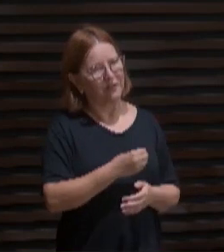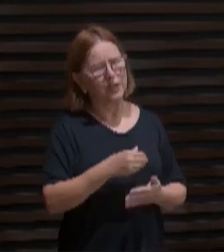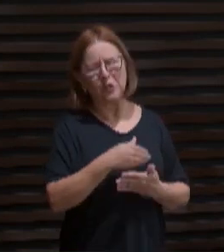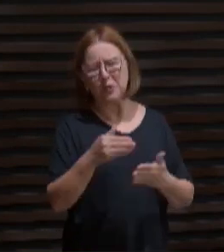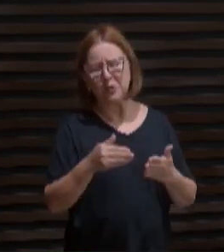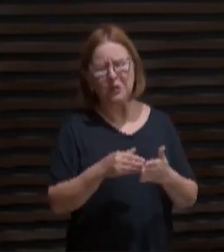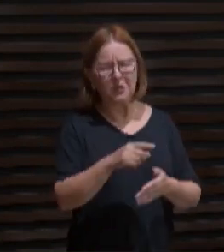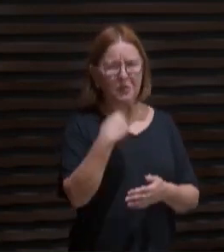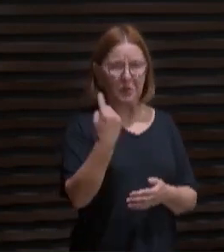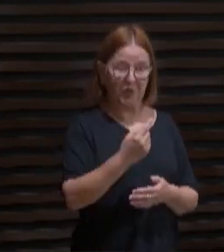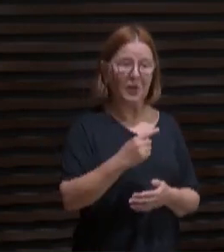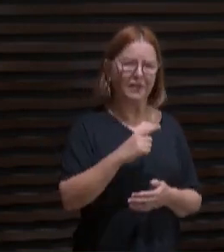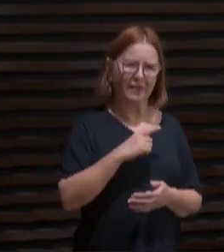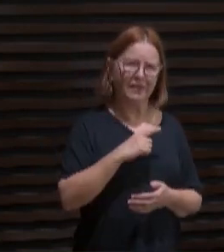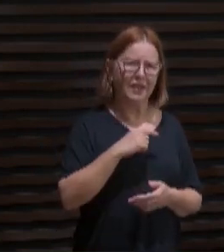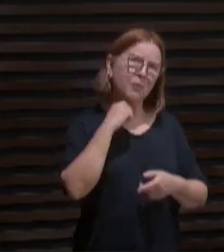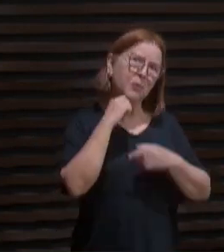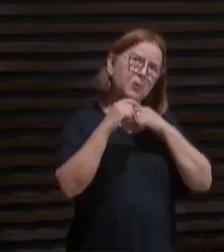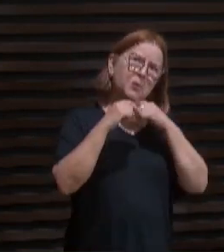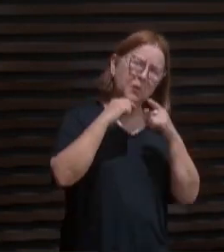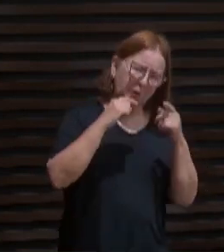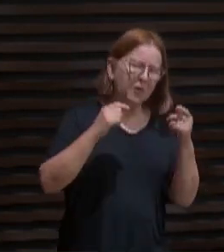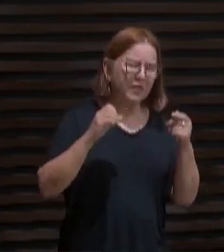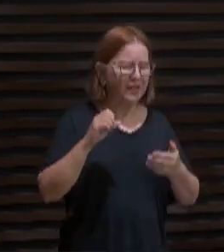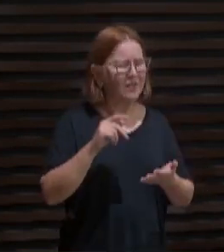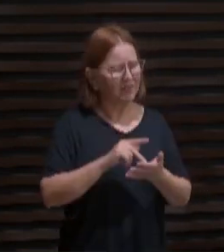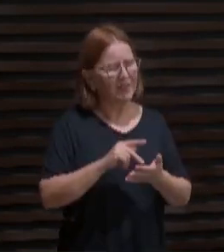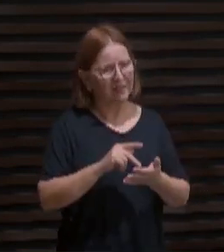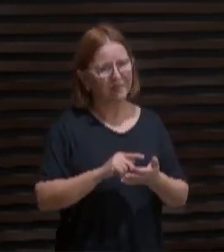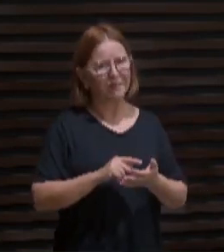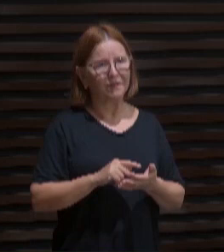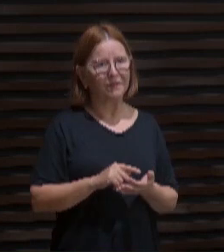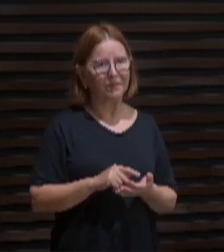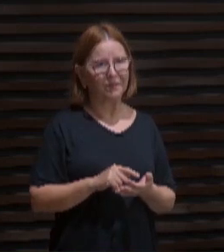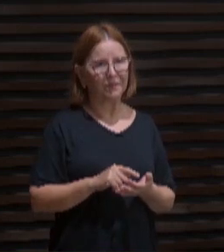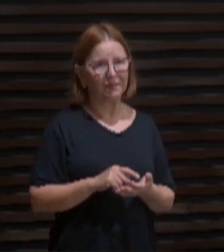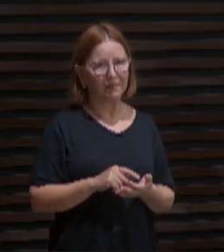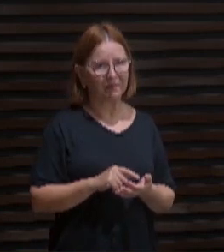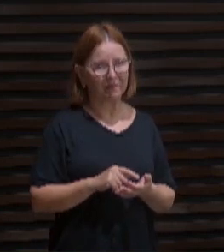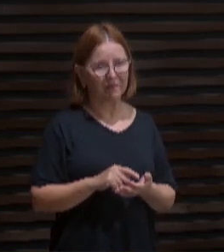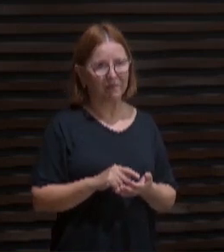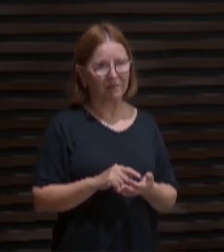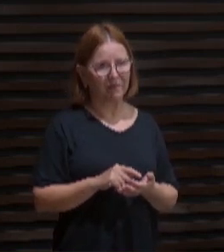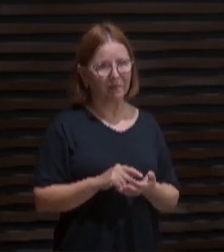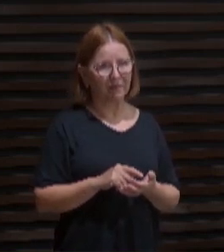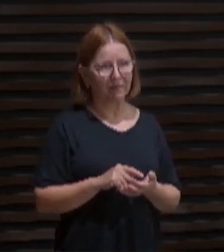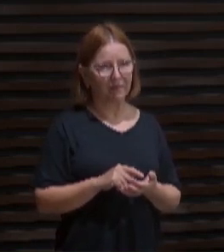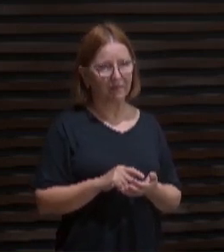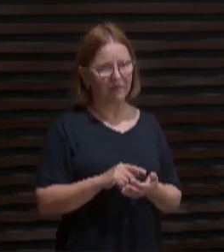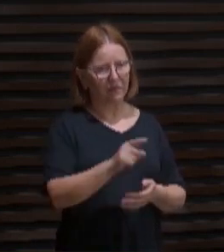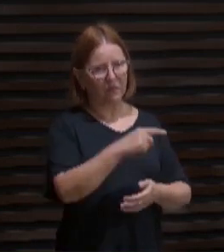próprio Descartes tratou dessa questão da dúvida metódica. A gente